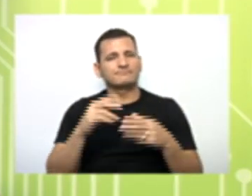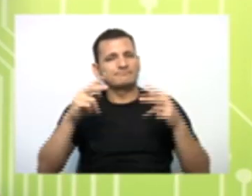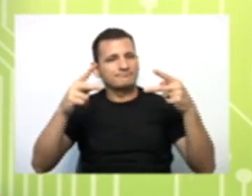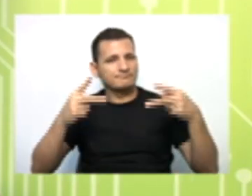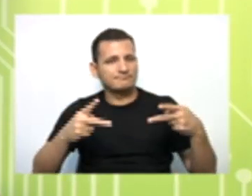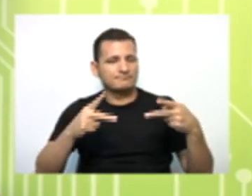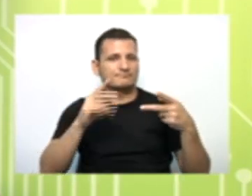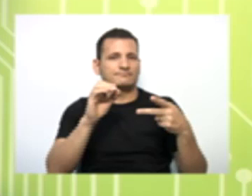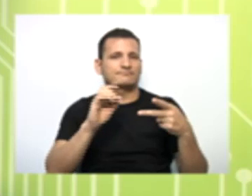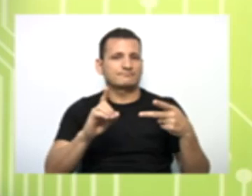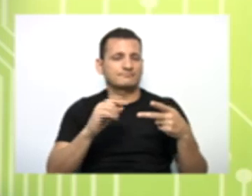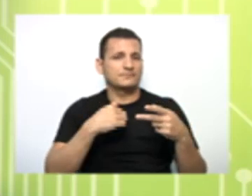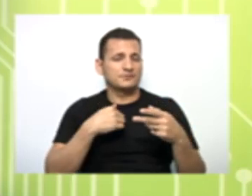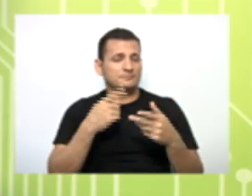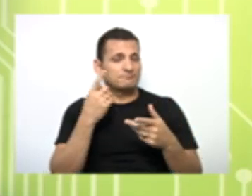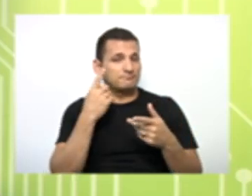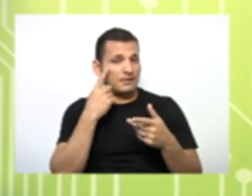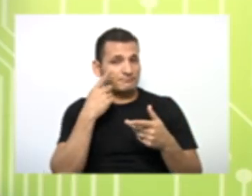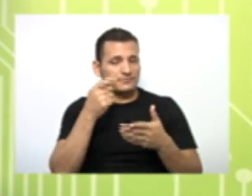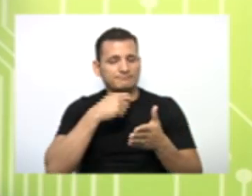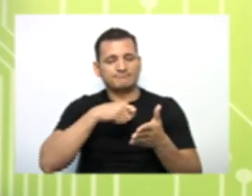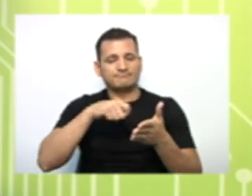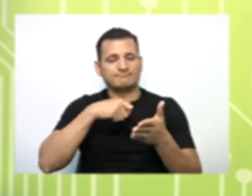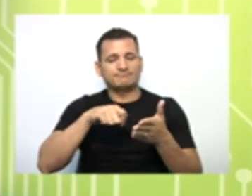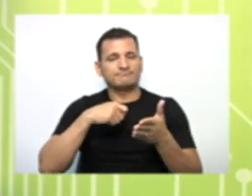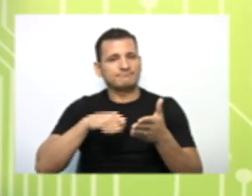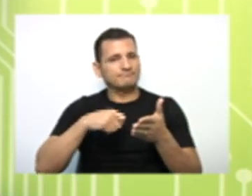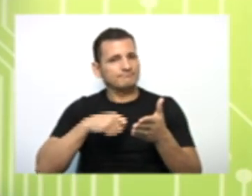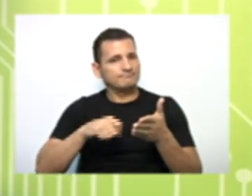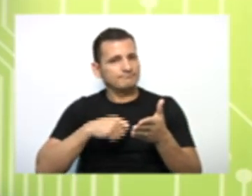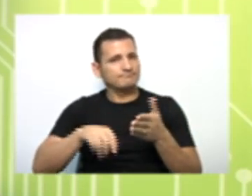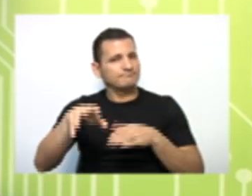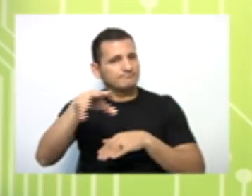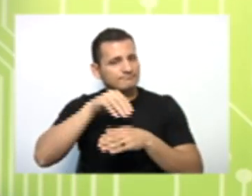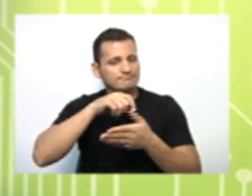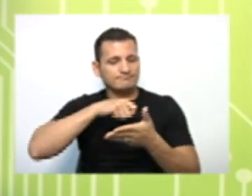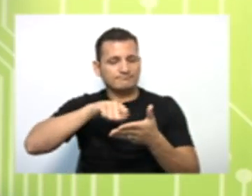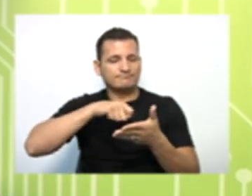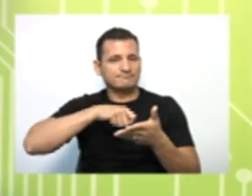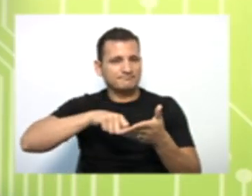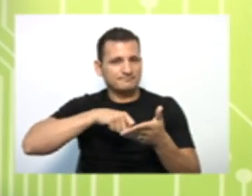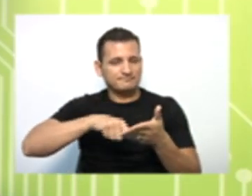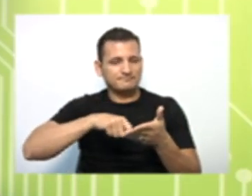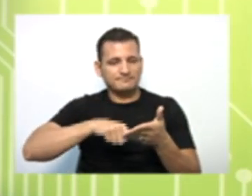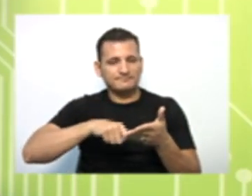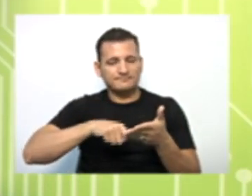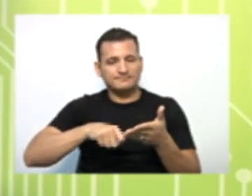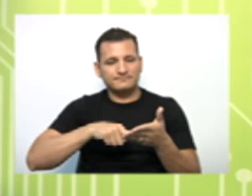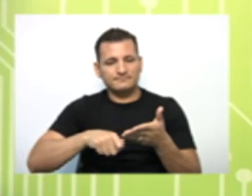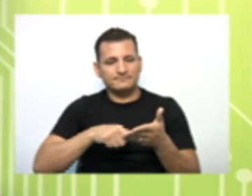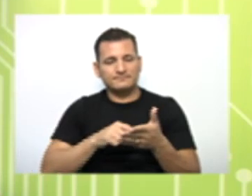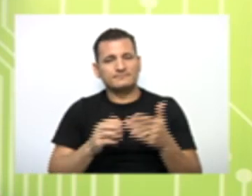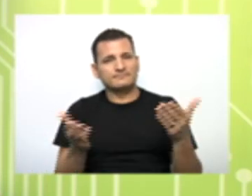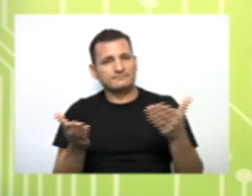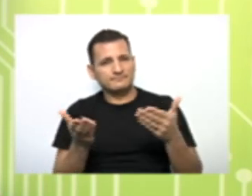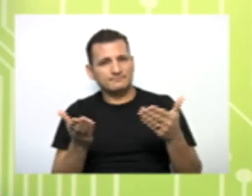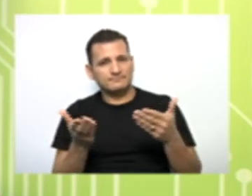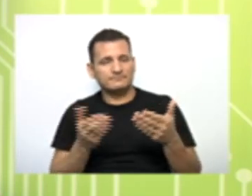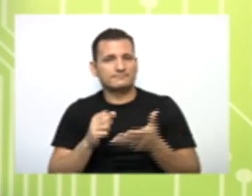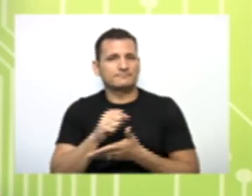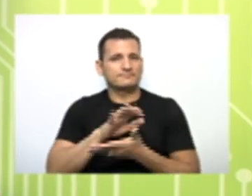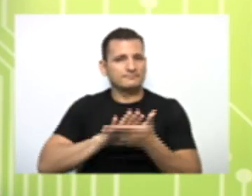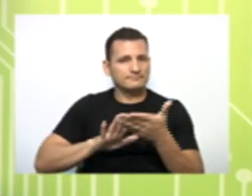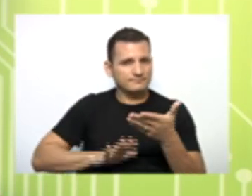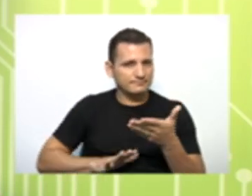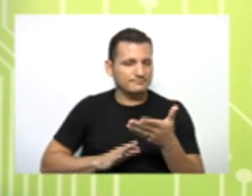códigos. Espero que vocês estejam anotando esses códigos e esses bizus que eu estou dando de tag para vocês. Vamos para a nossa atividade